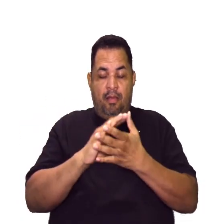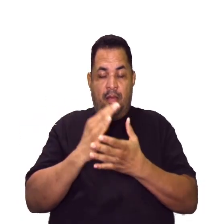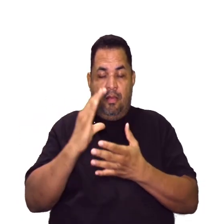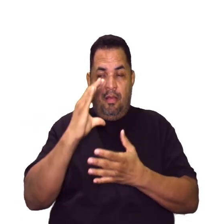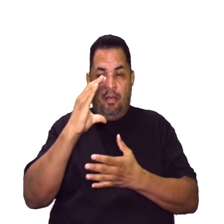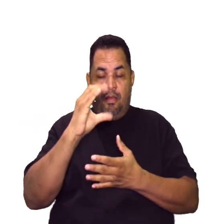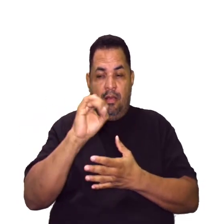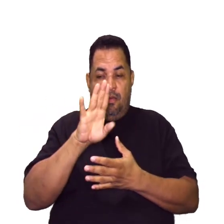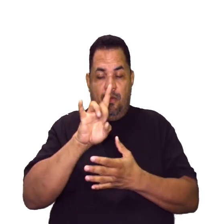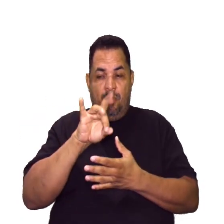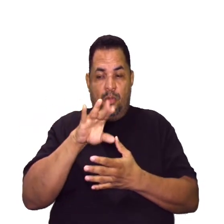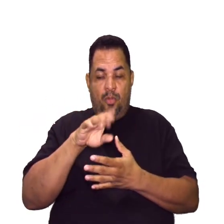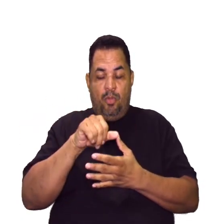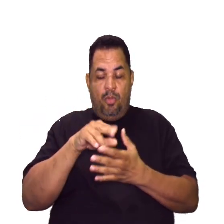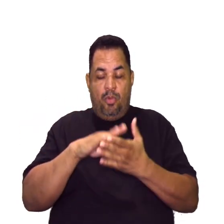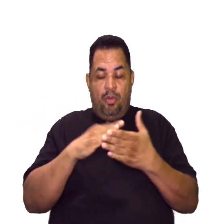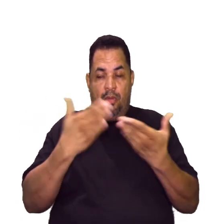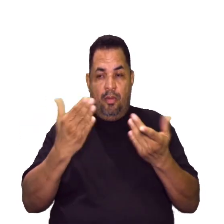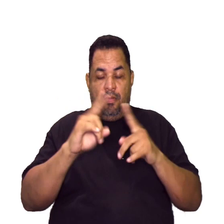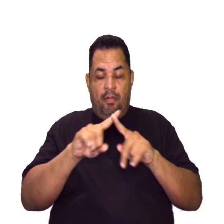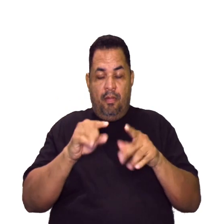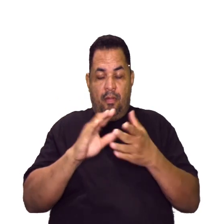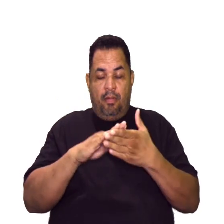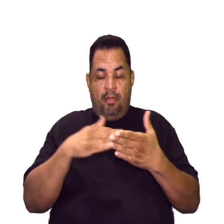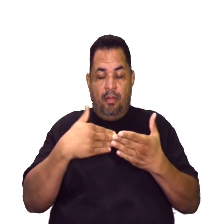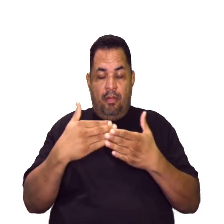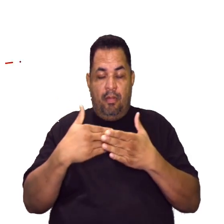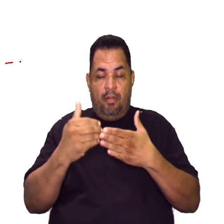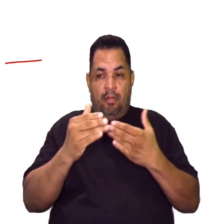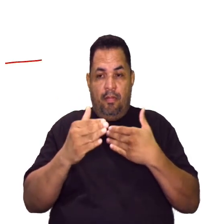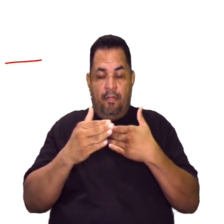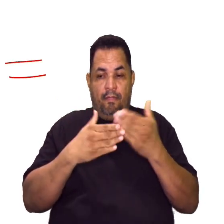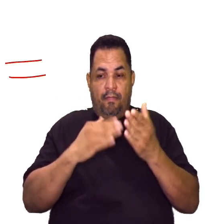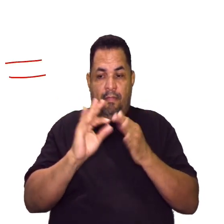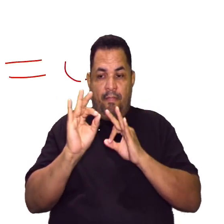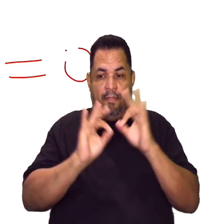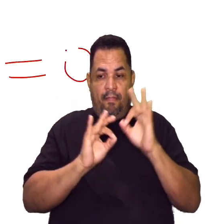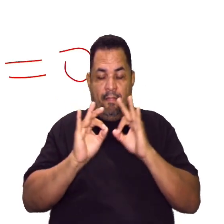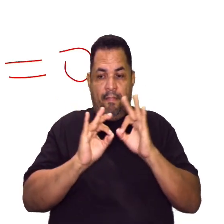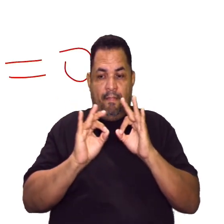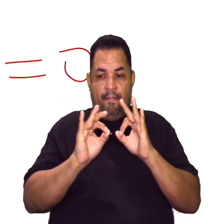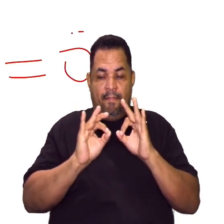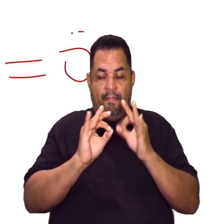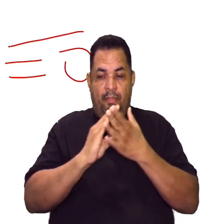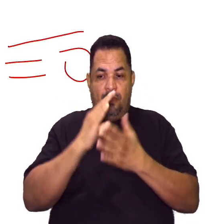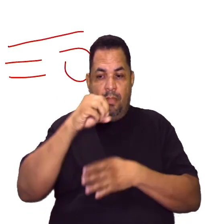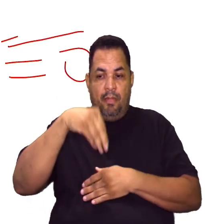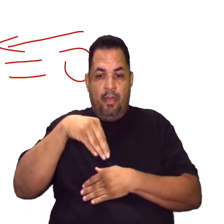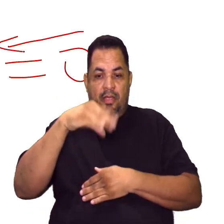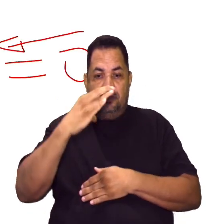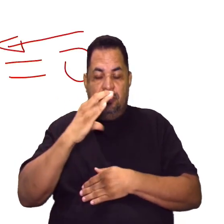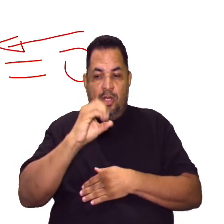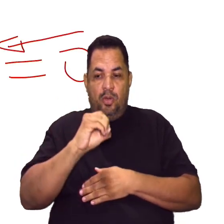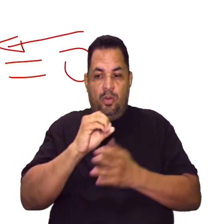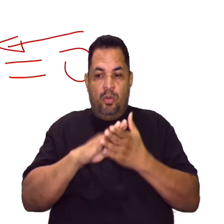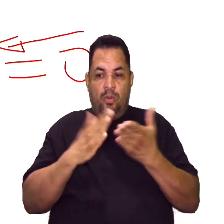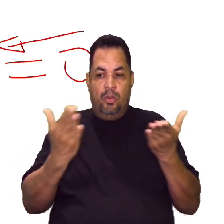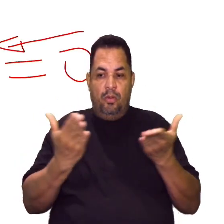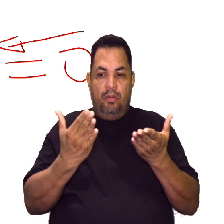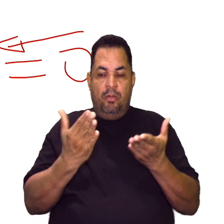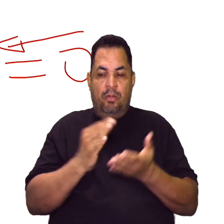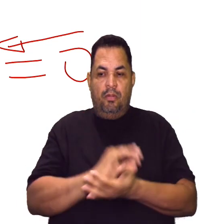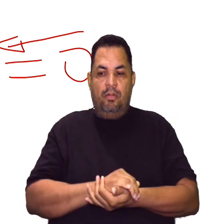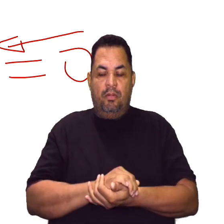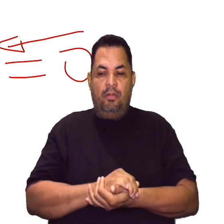carbono. Mas, de qualquer maneira, né, representando monóxido de carbono, é como se disséssemos